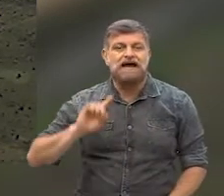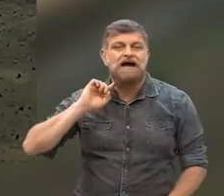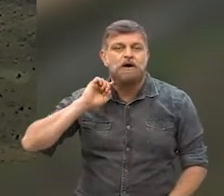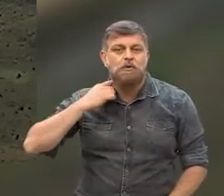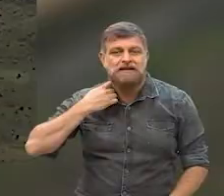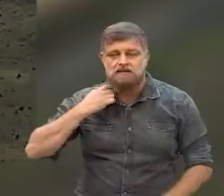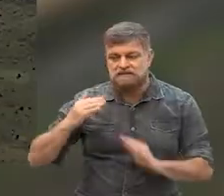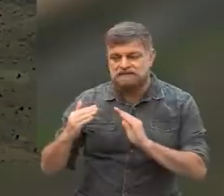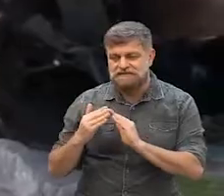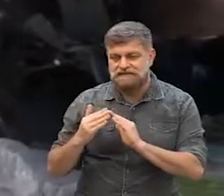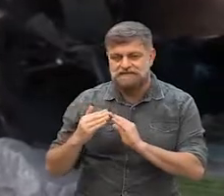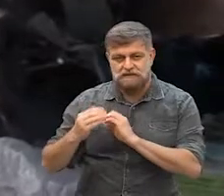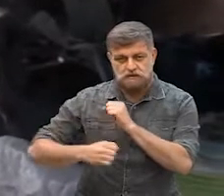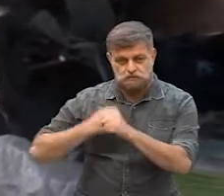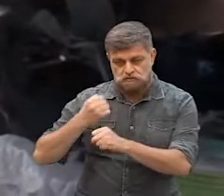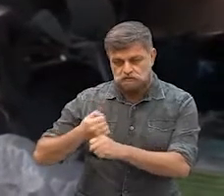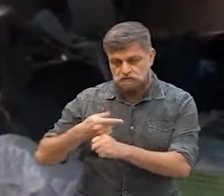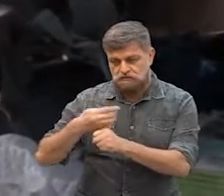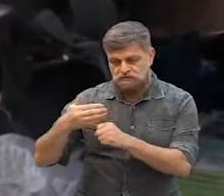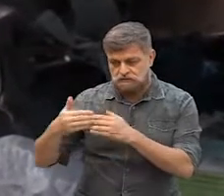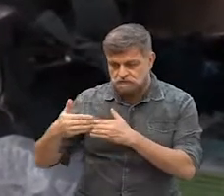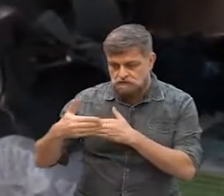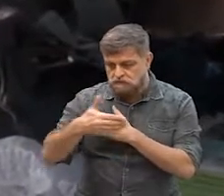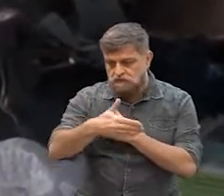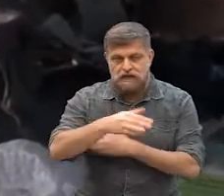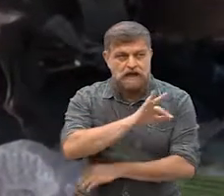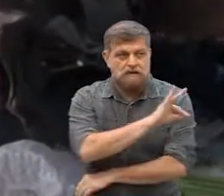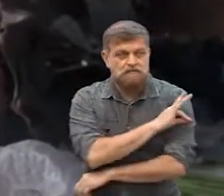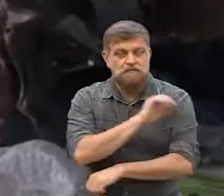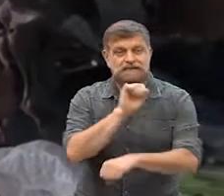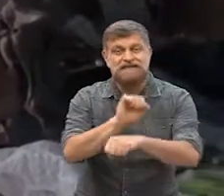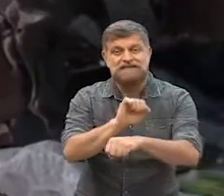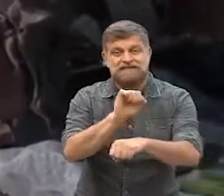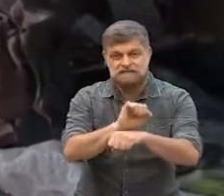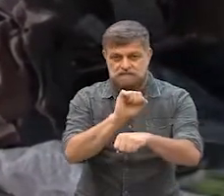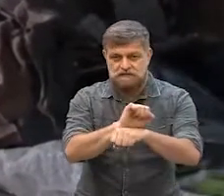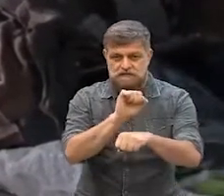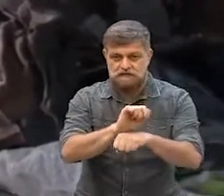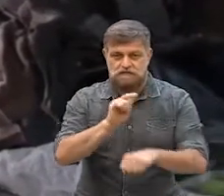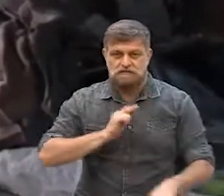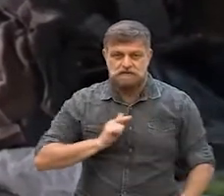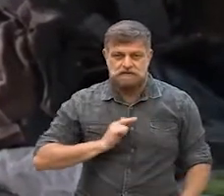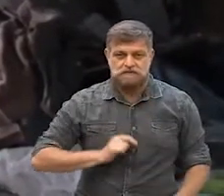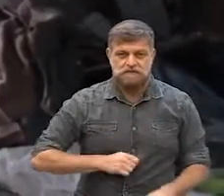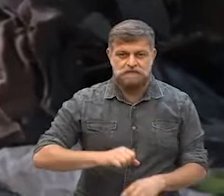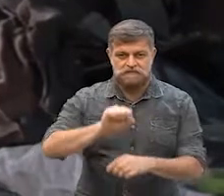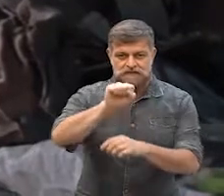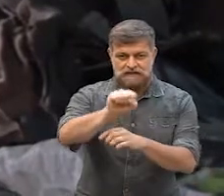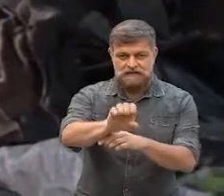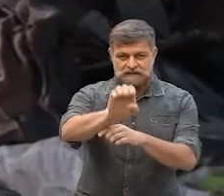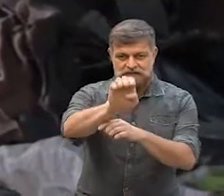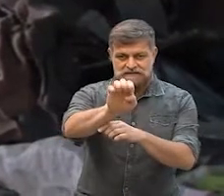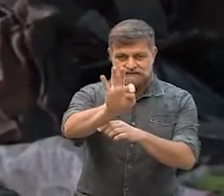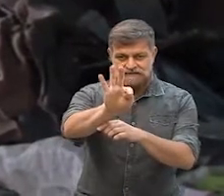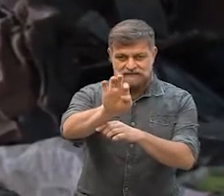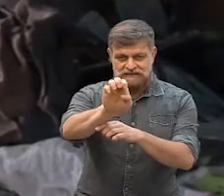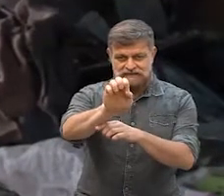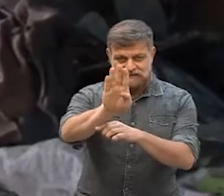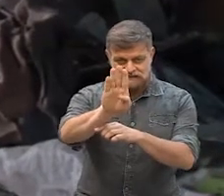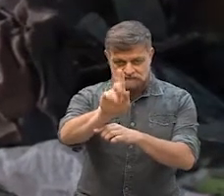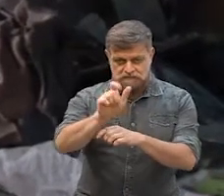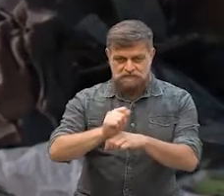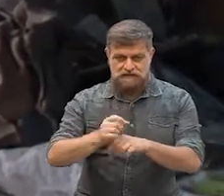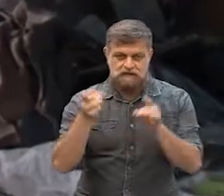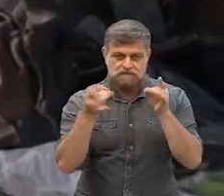desde 2014 e que a Prefeitura aguarda a aprovação da CETESB para voltar a